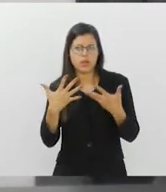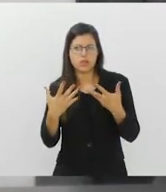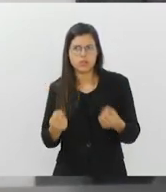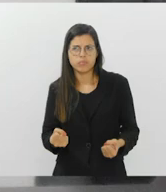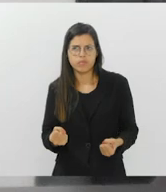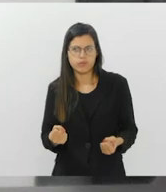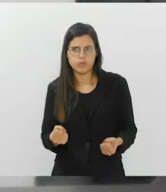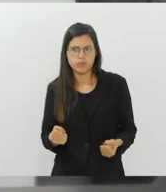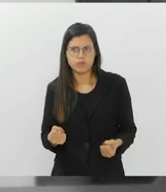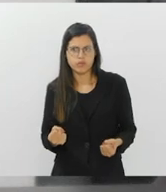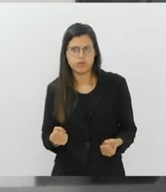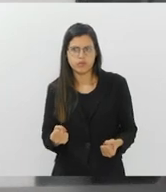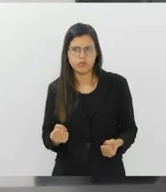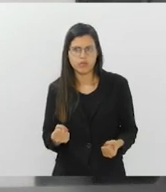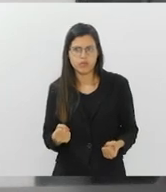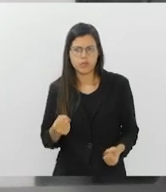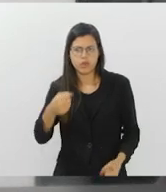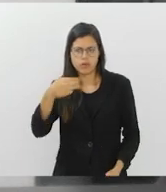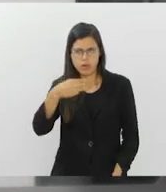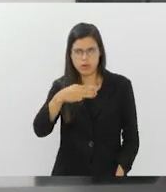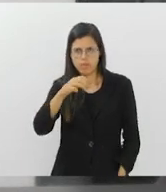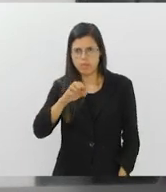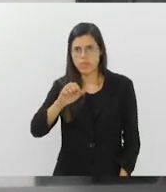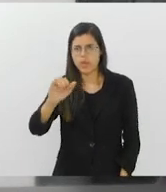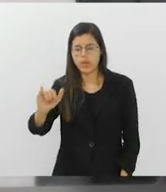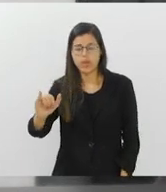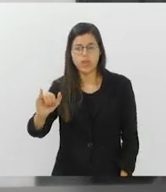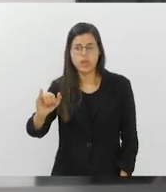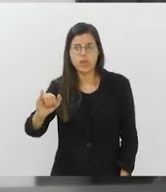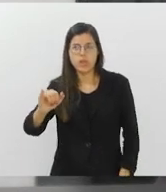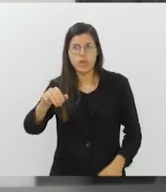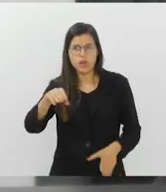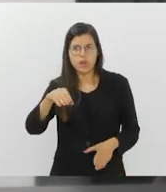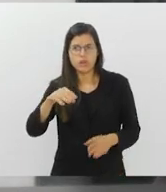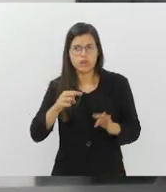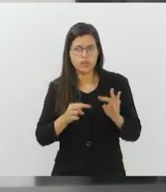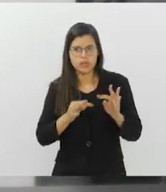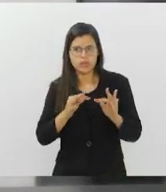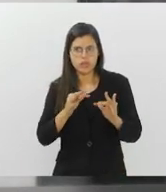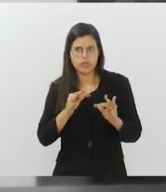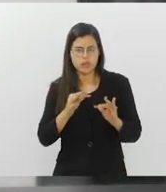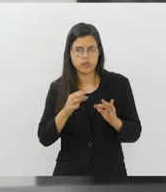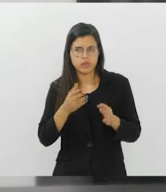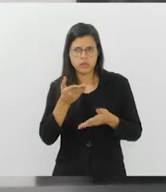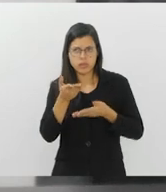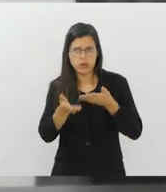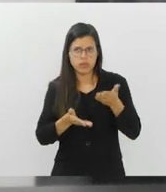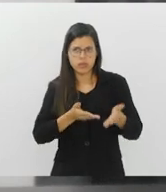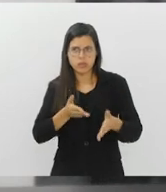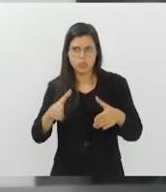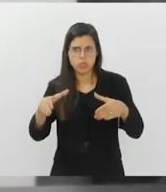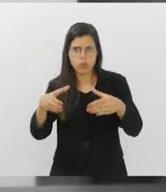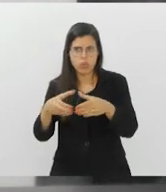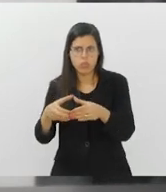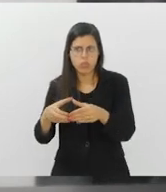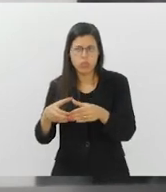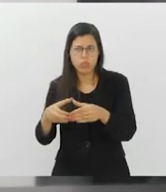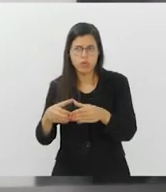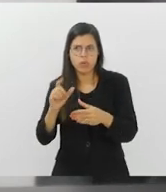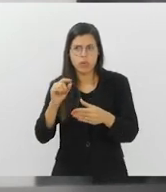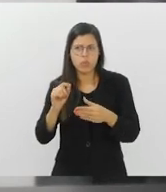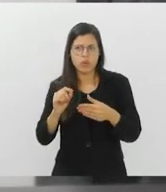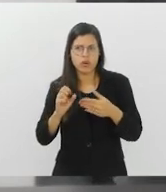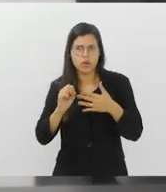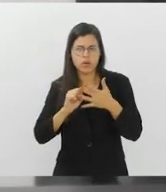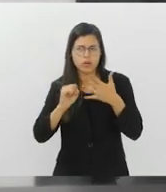que microempreendedores individuais fossem tratados como entes coletivos? E o que justifica